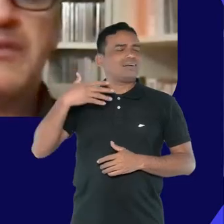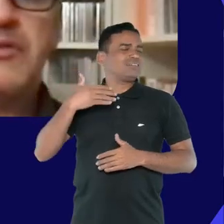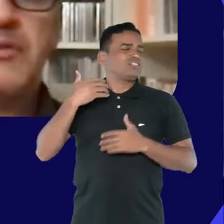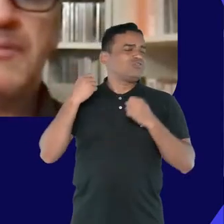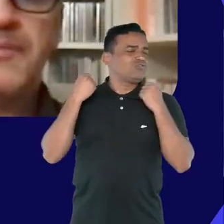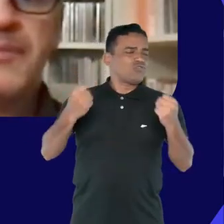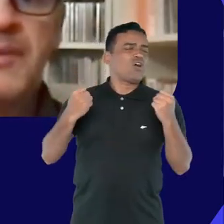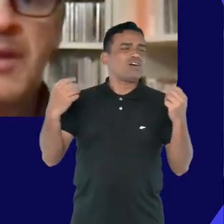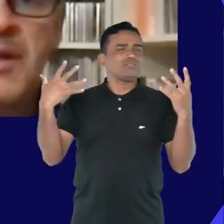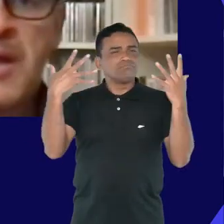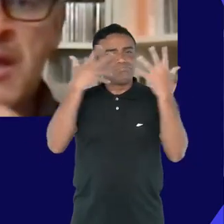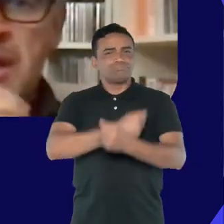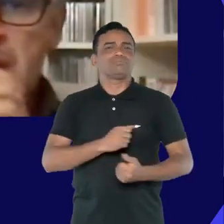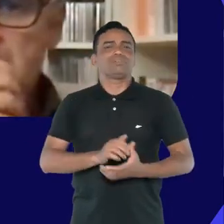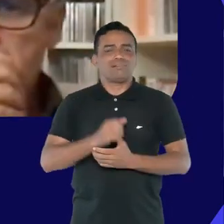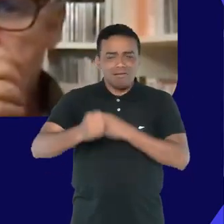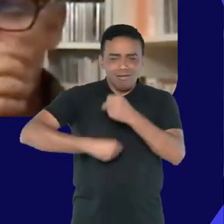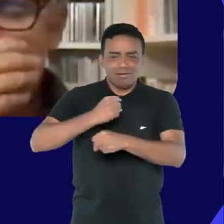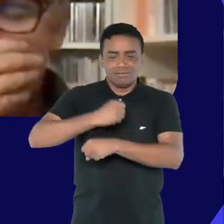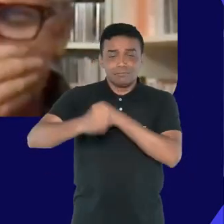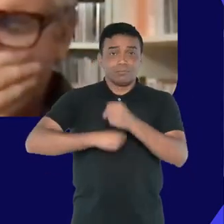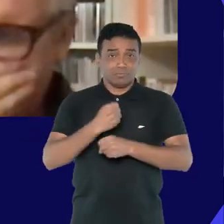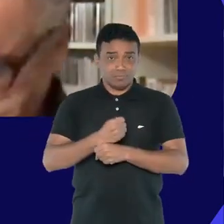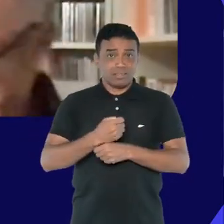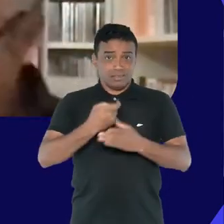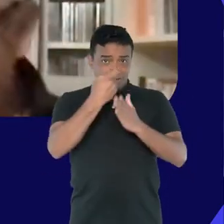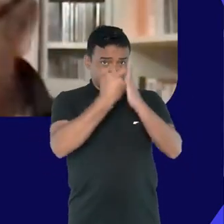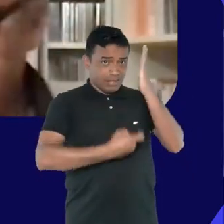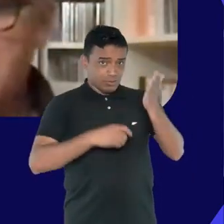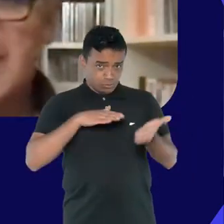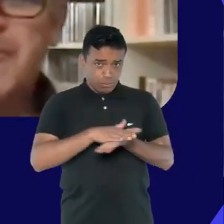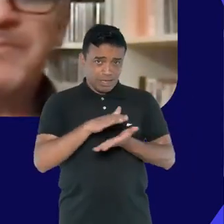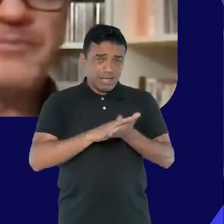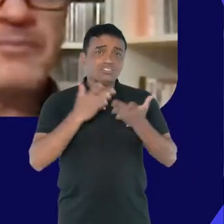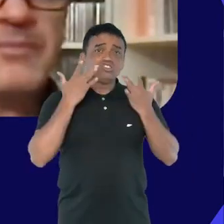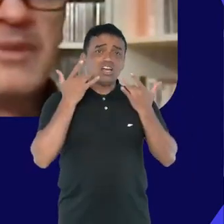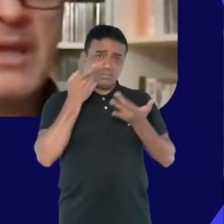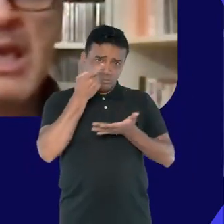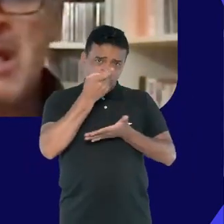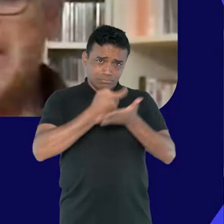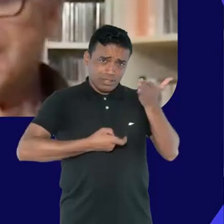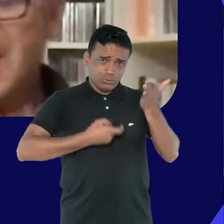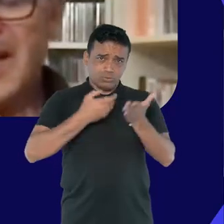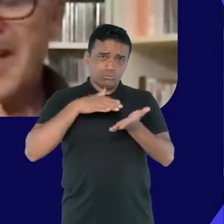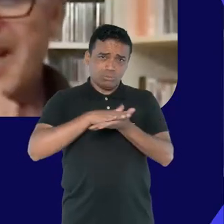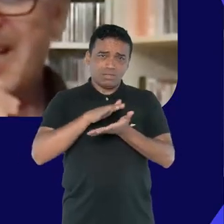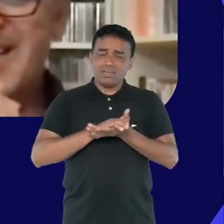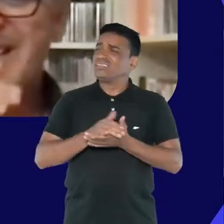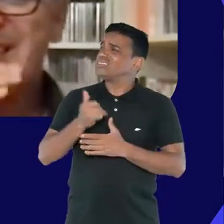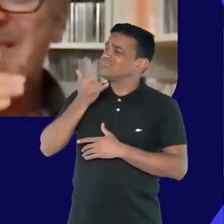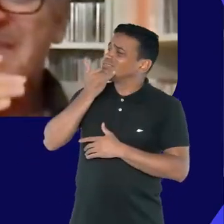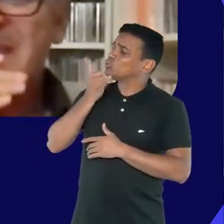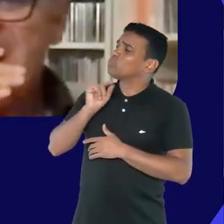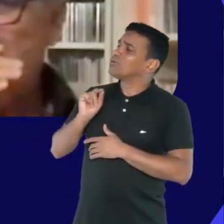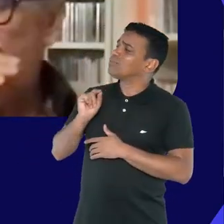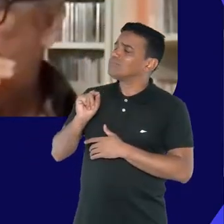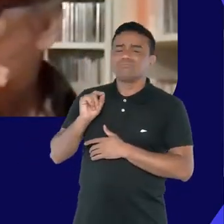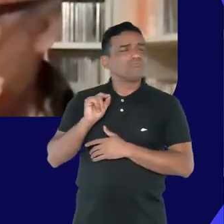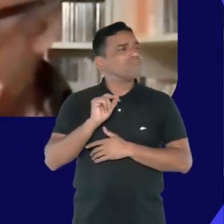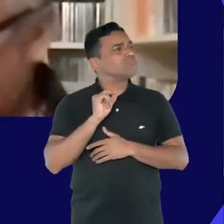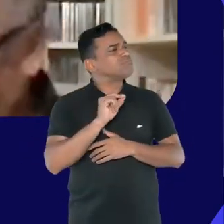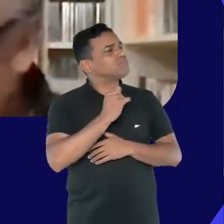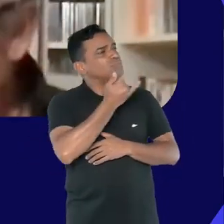ao longo dos anos. Os textos teatrais foram publicados? Perdão. Ai.